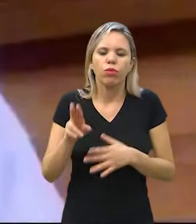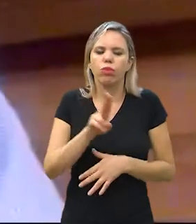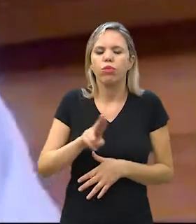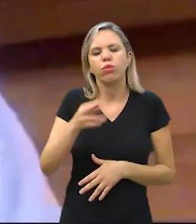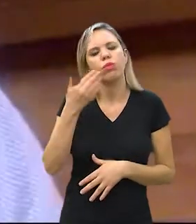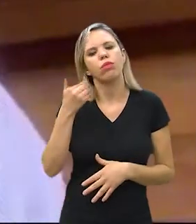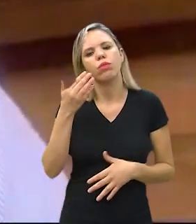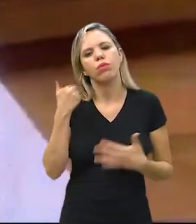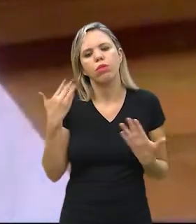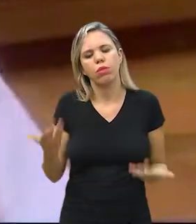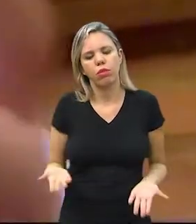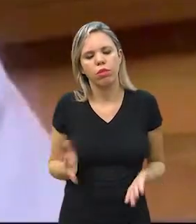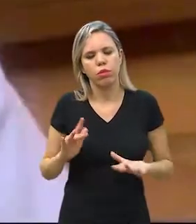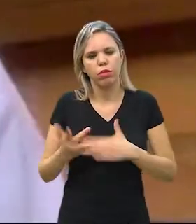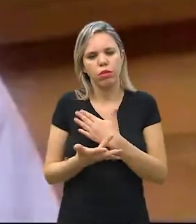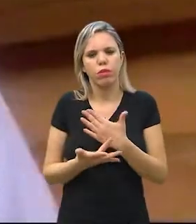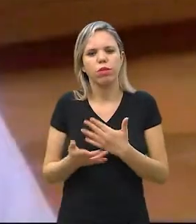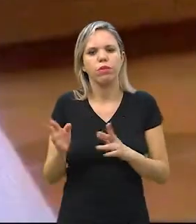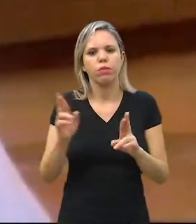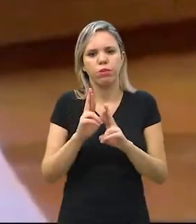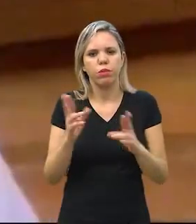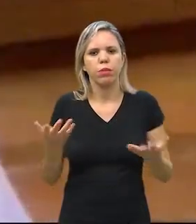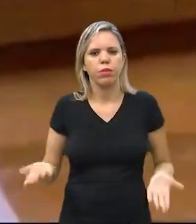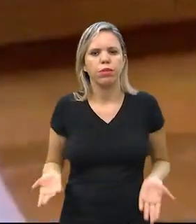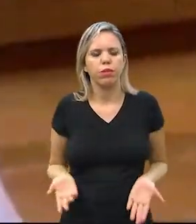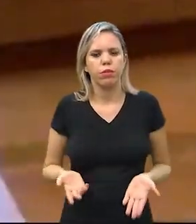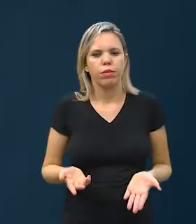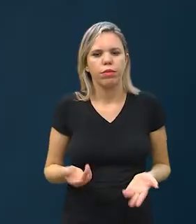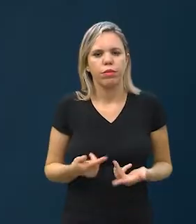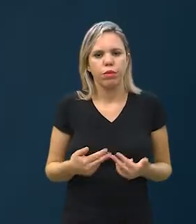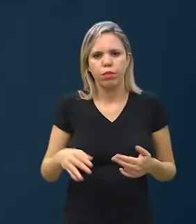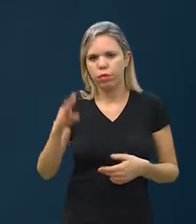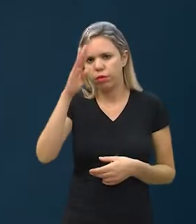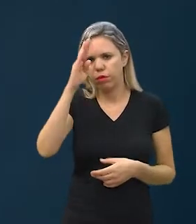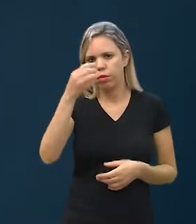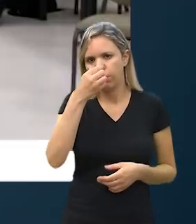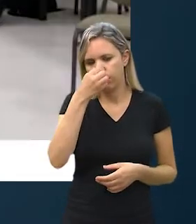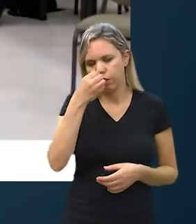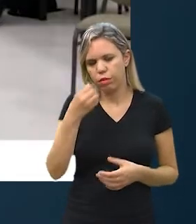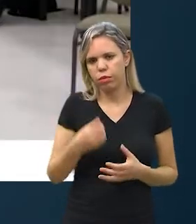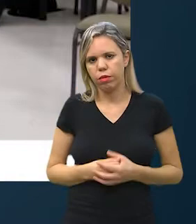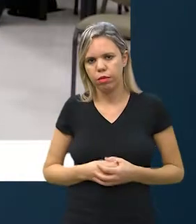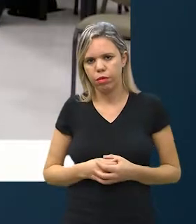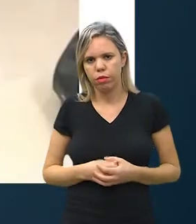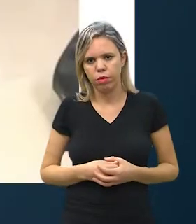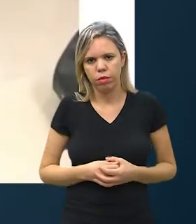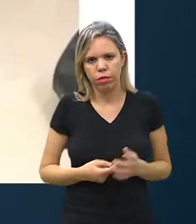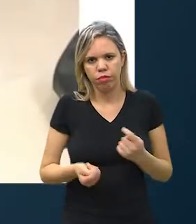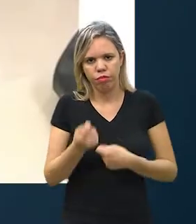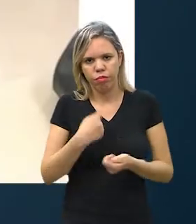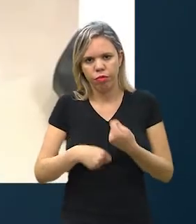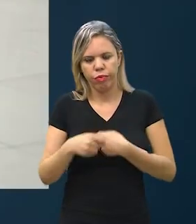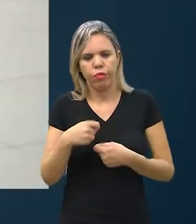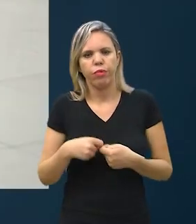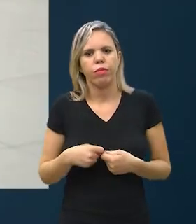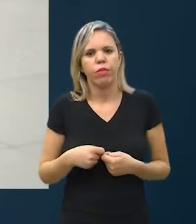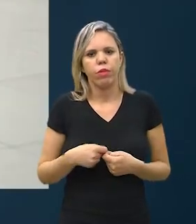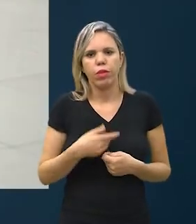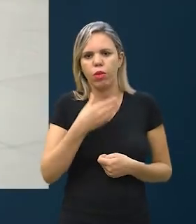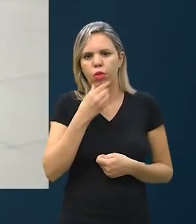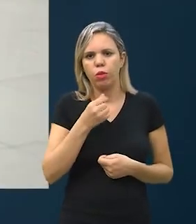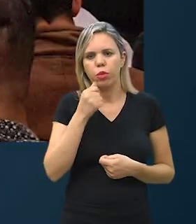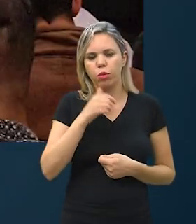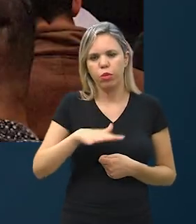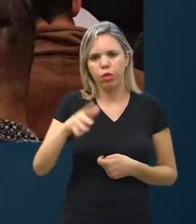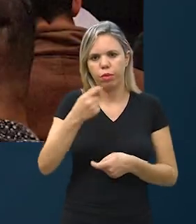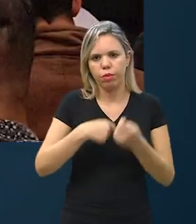e utilizar estas redes de relacionamento. Essa é uma das principais fontes de negócios para os